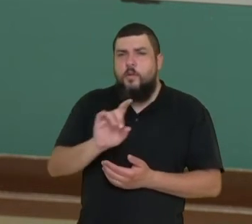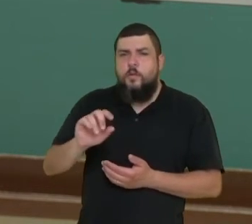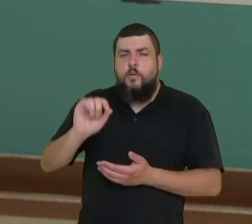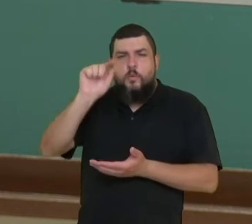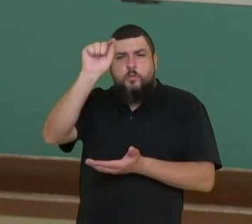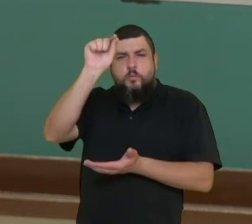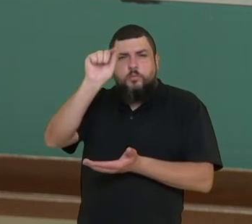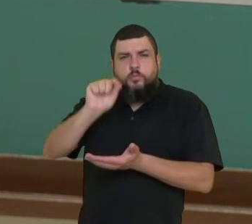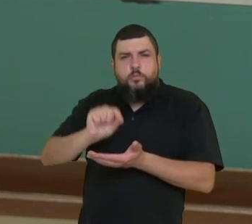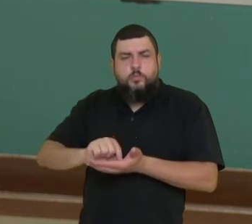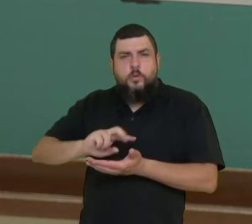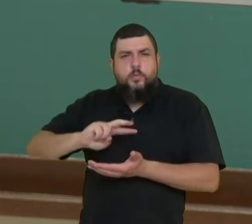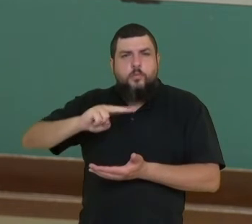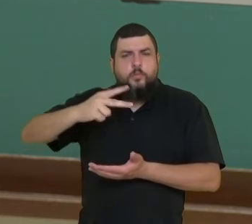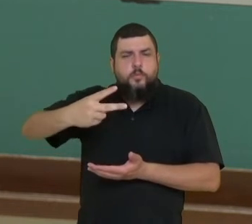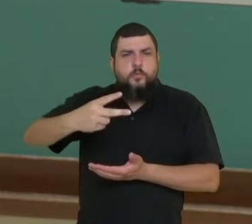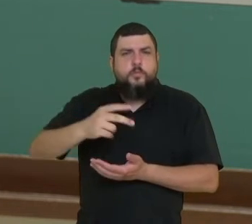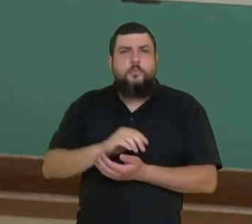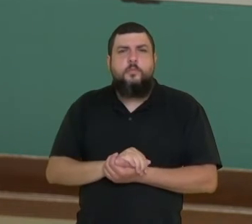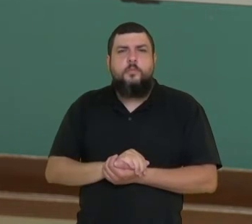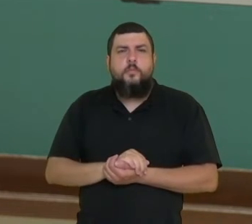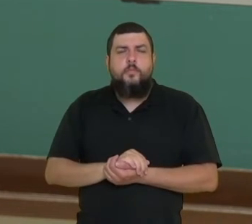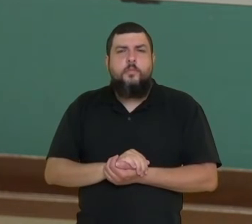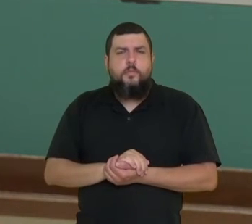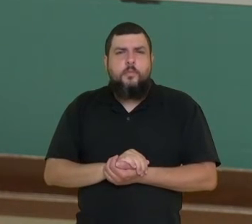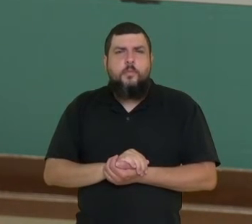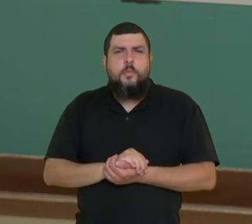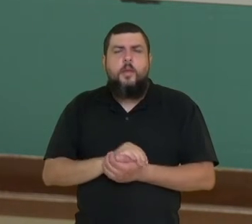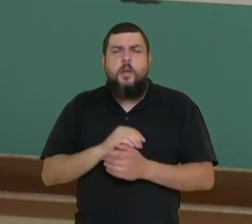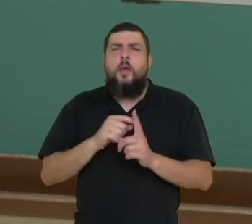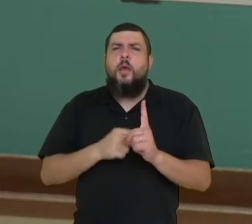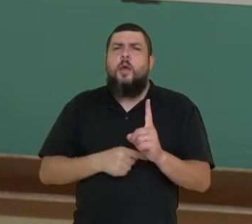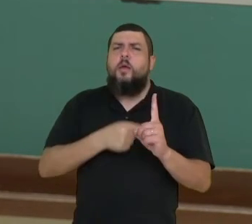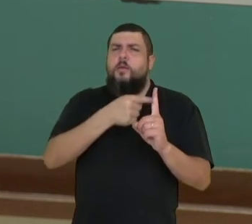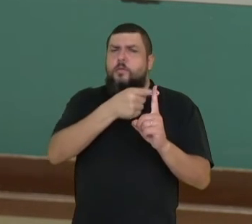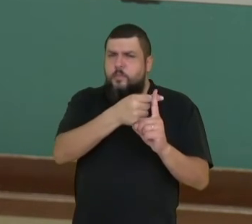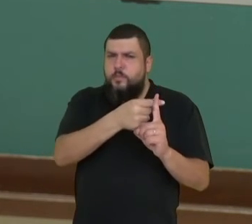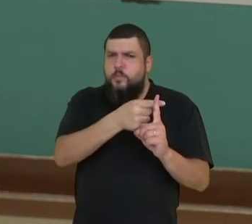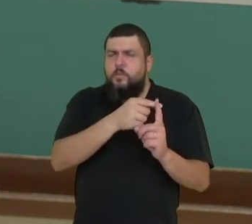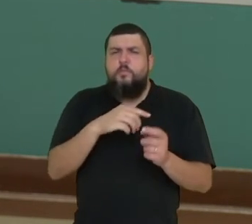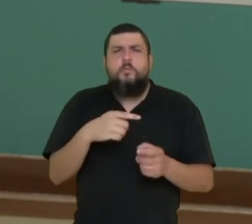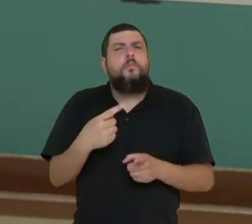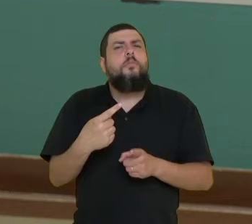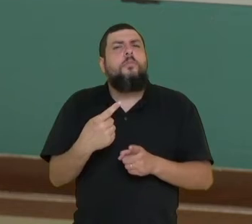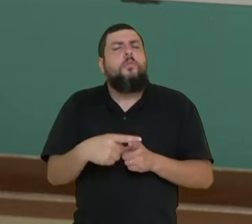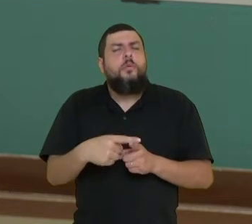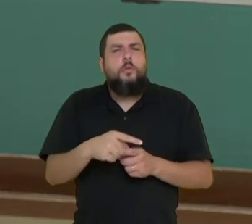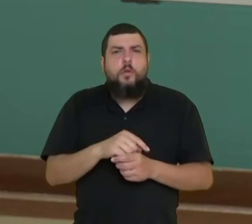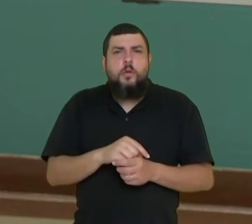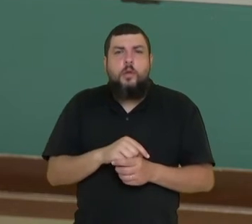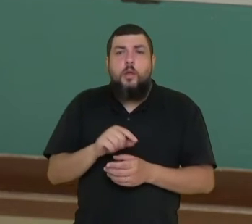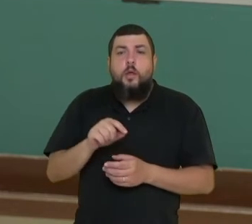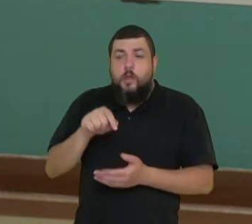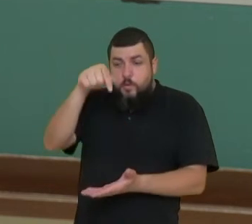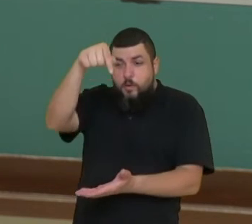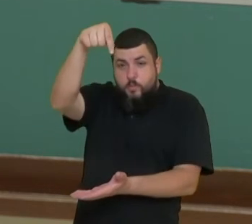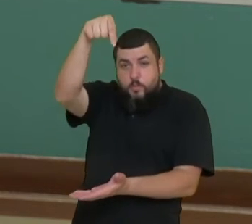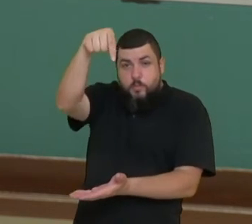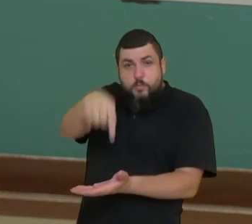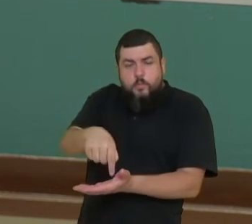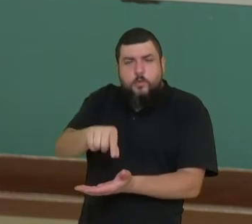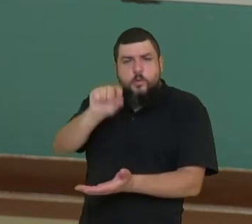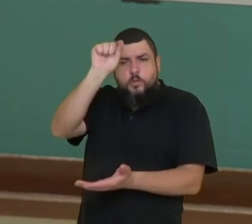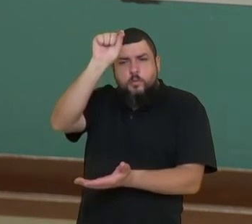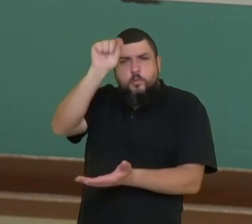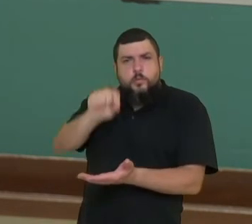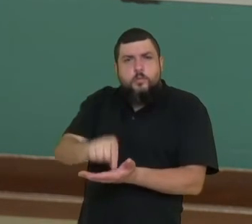deste. E é positivo, porque é uma descida, certo? Então, o trabalho está de uma força-peso que será